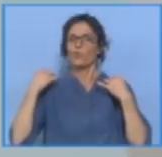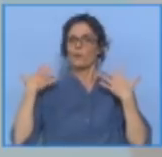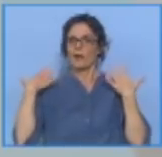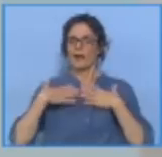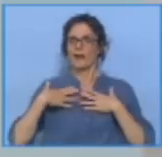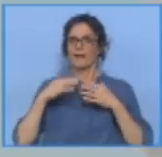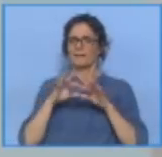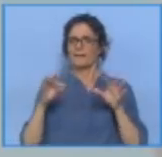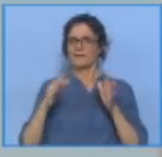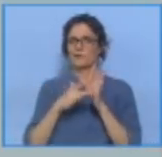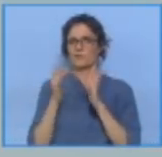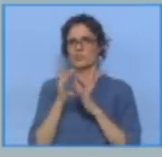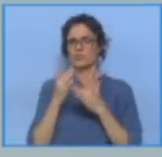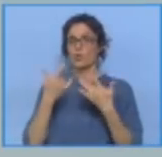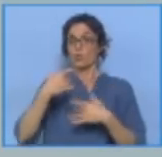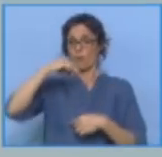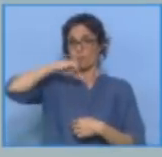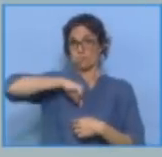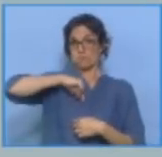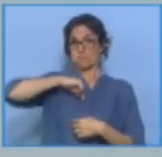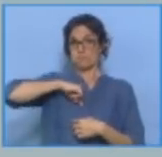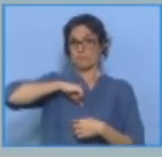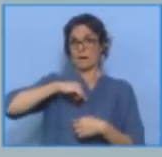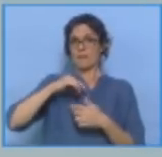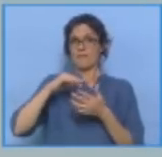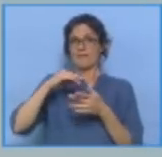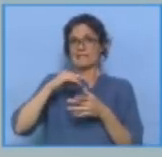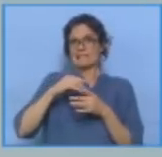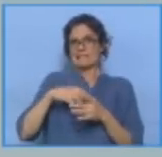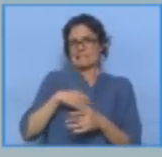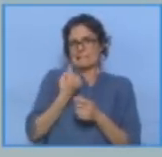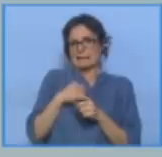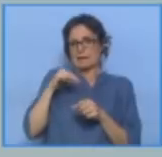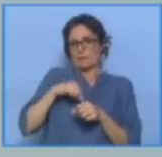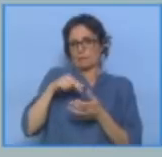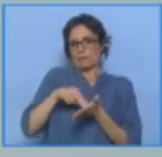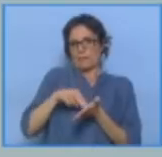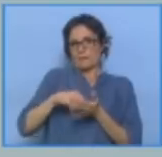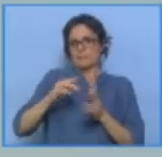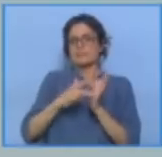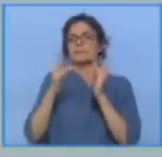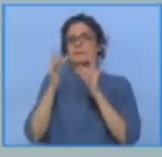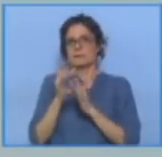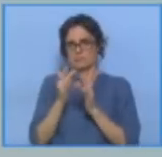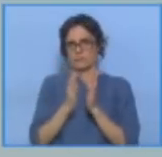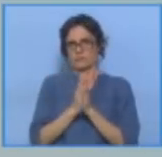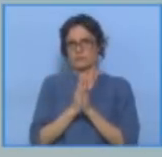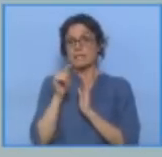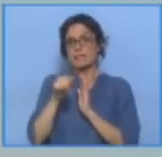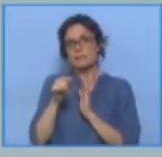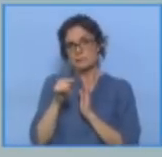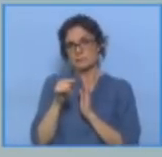hoje. E isso é que faz de nós batizados. Uma coisa é nós termos sido batizados, isso é um acontecimento, um momento que